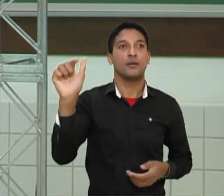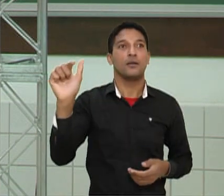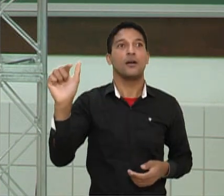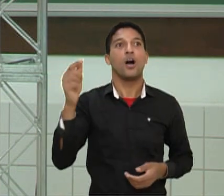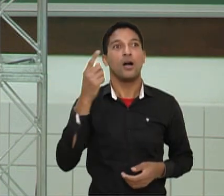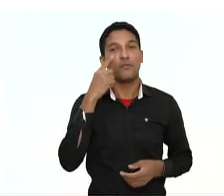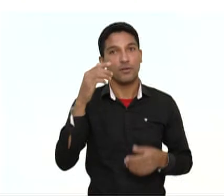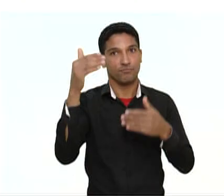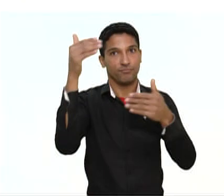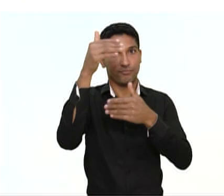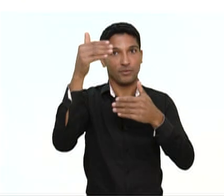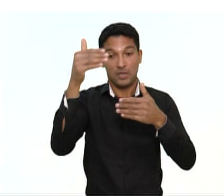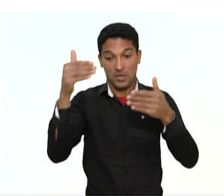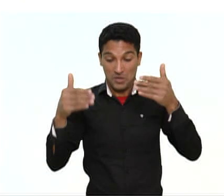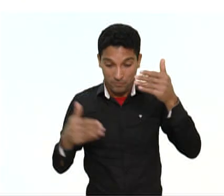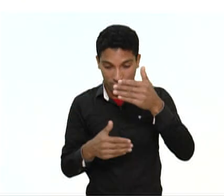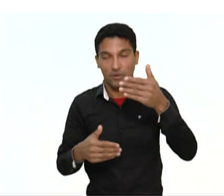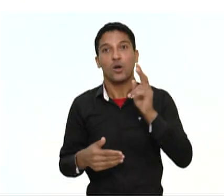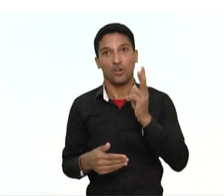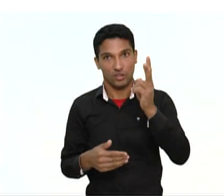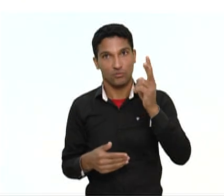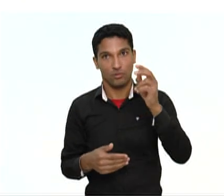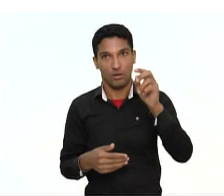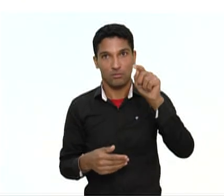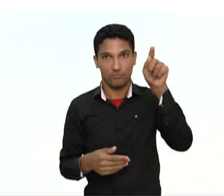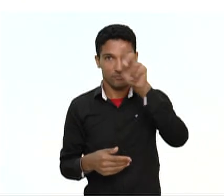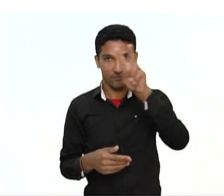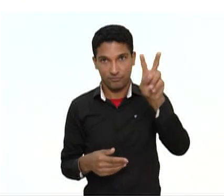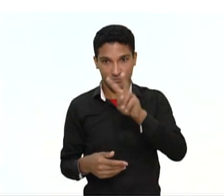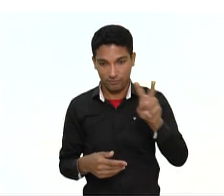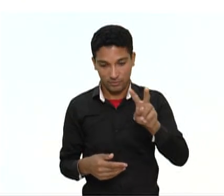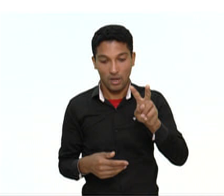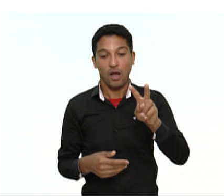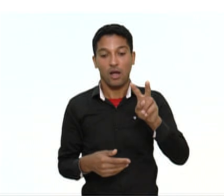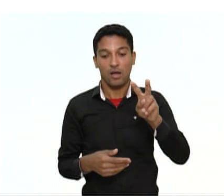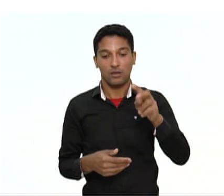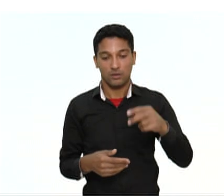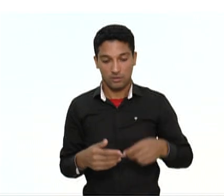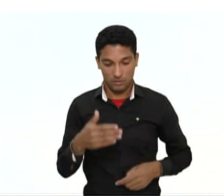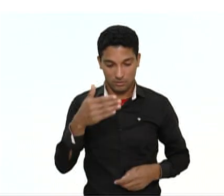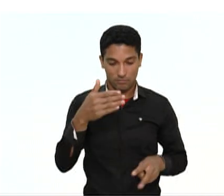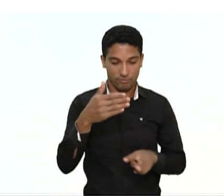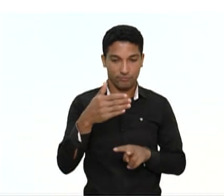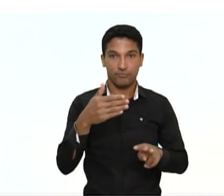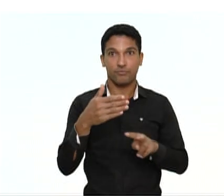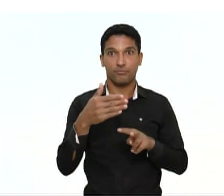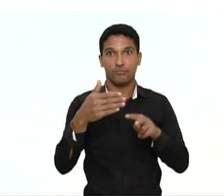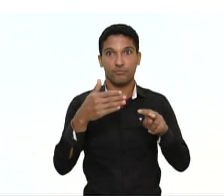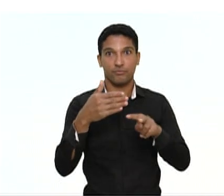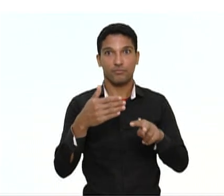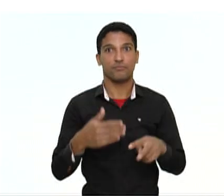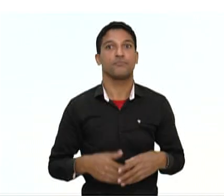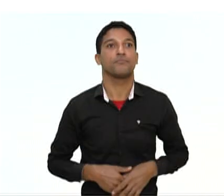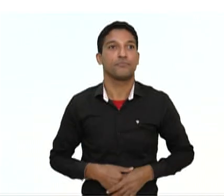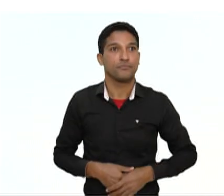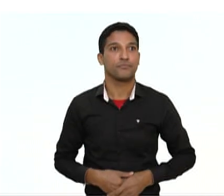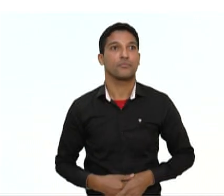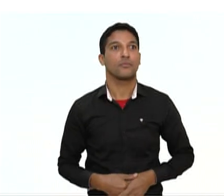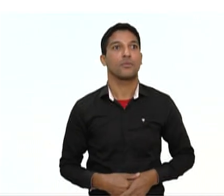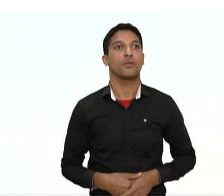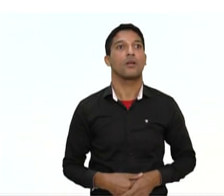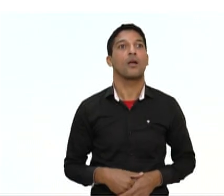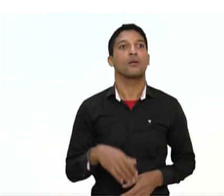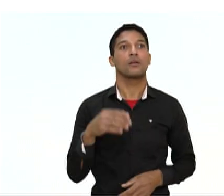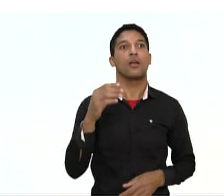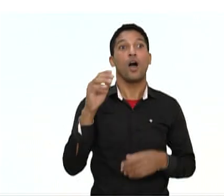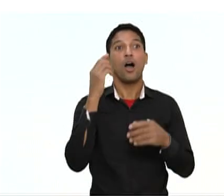olha lá. Eu falo um pouquinho do ácido clorídrico, né, da água. Eles puros não conduzem